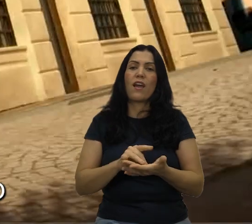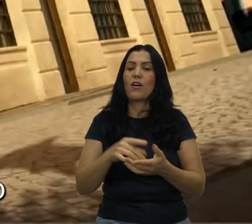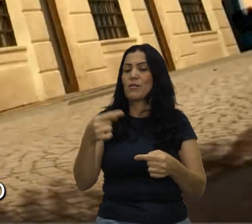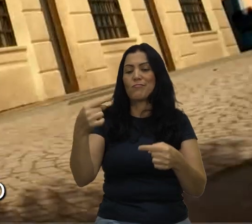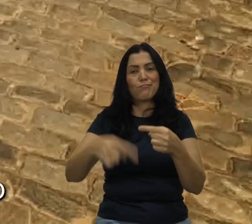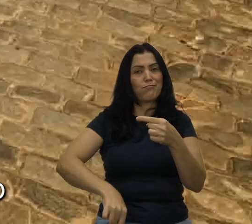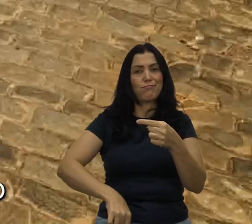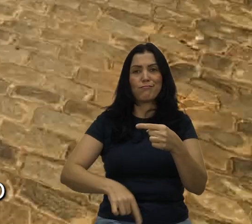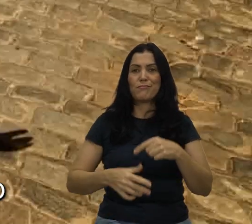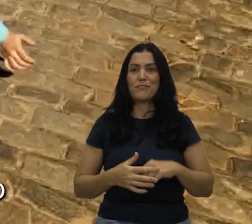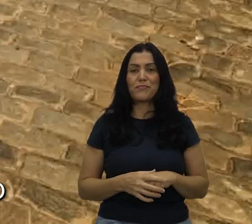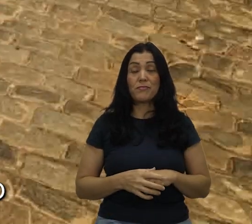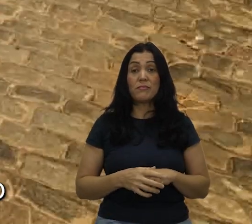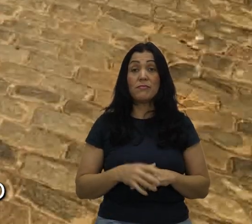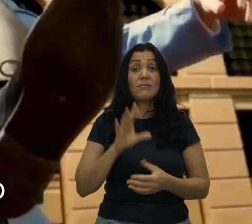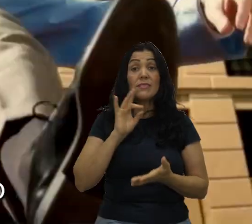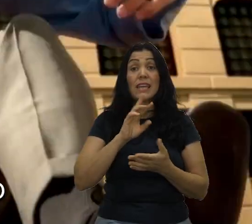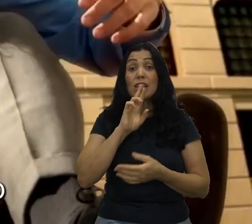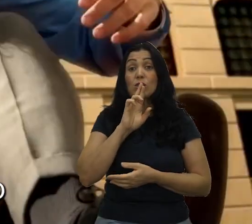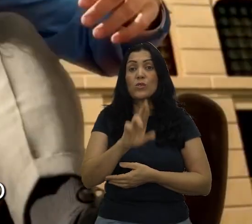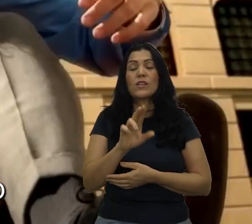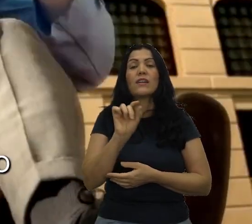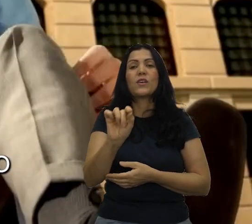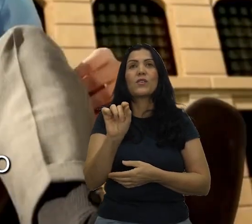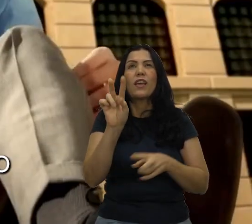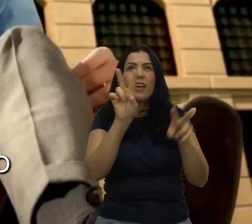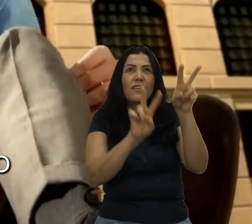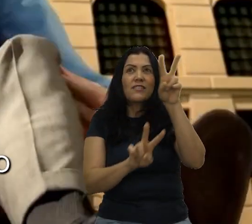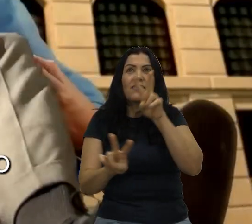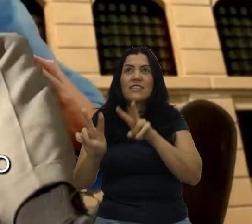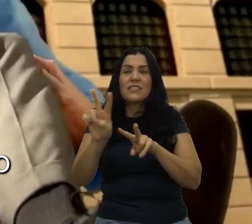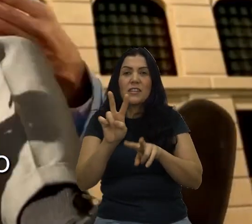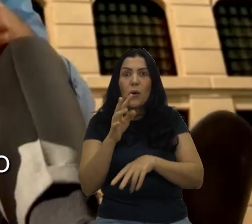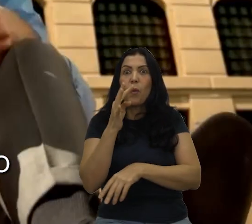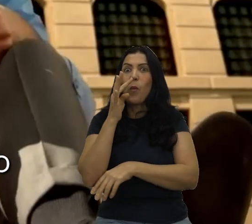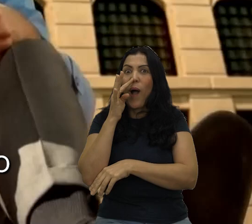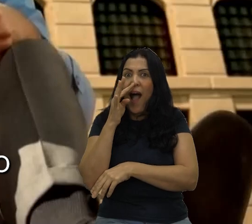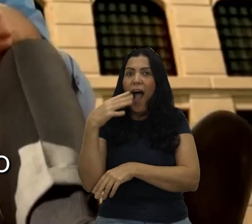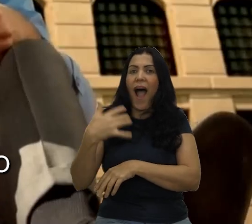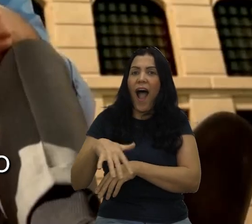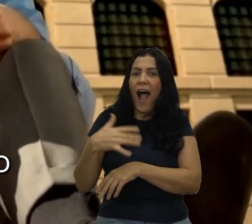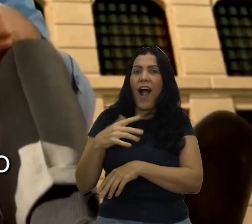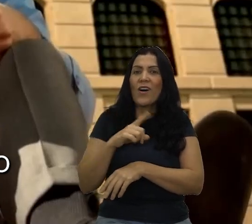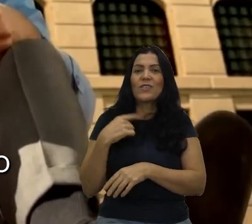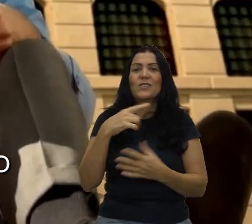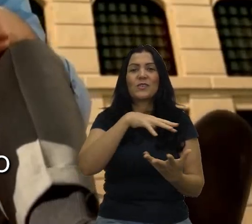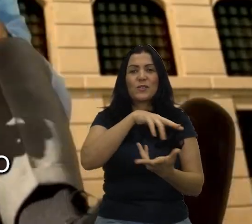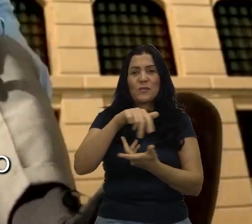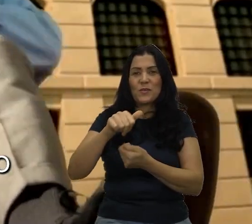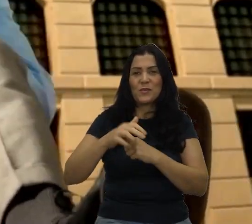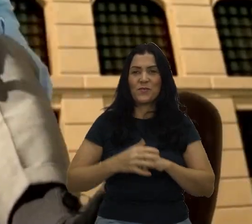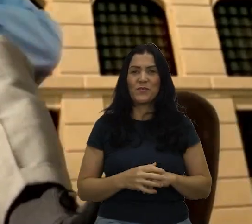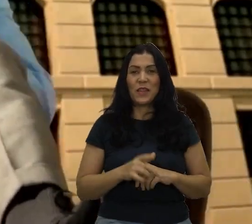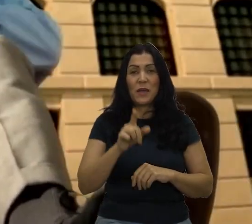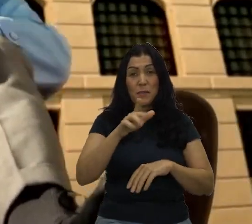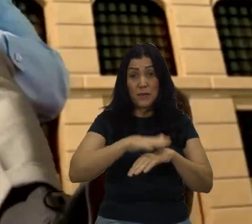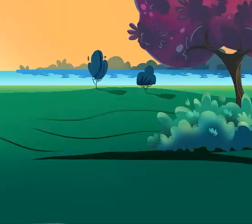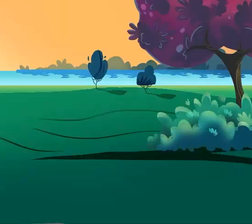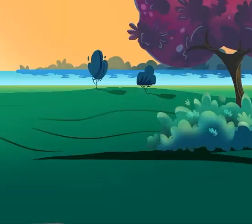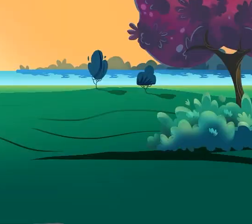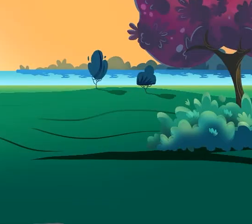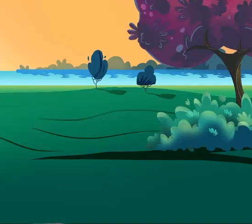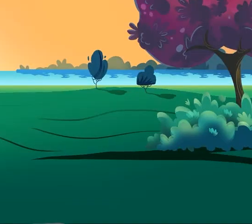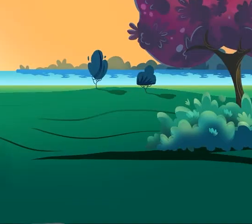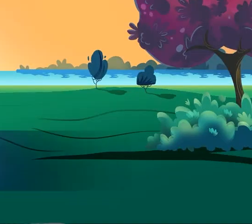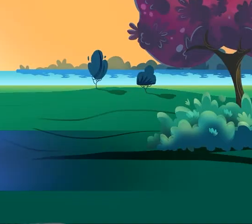mundo real não se aplicam, e o resultado é uma visão surreal do nosso mundo.